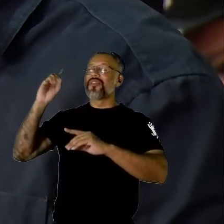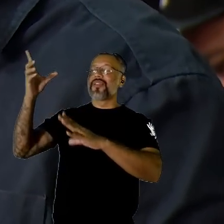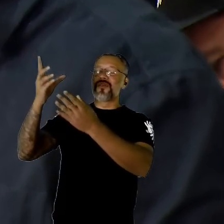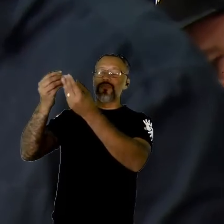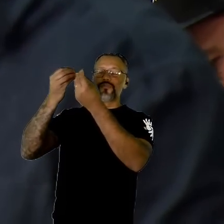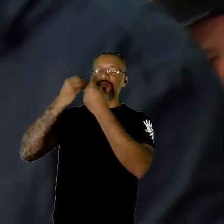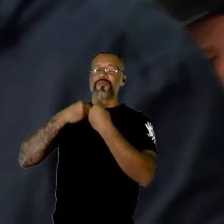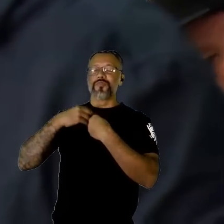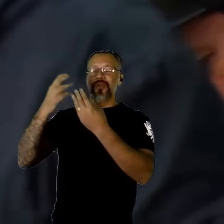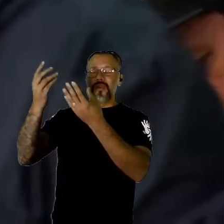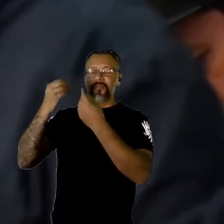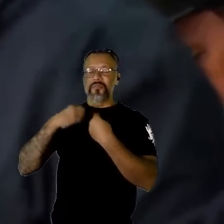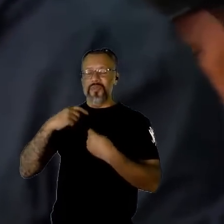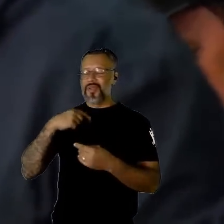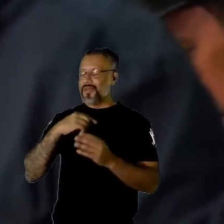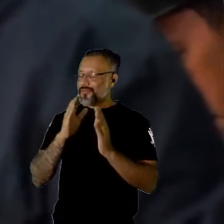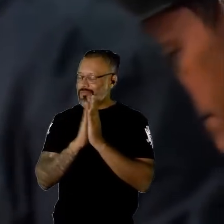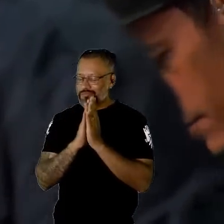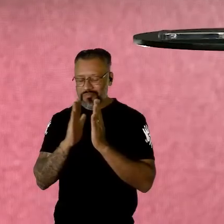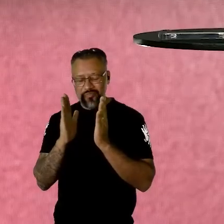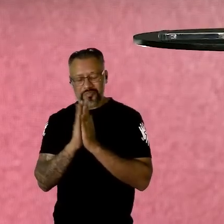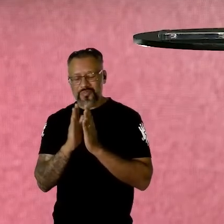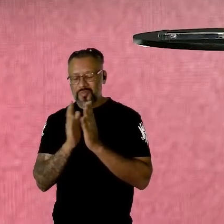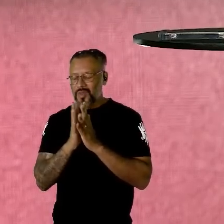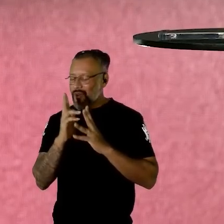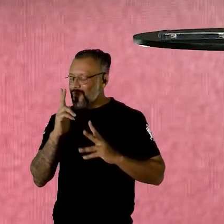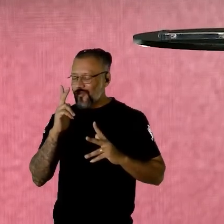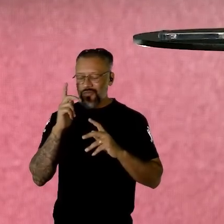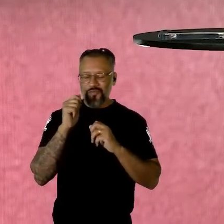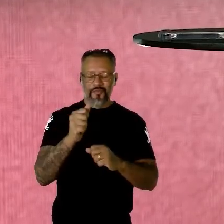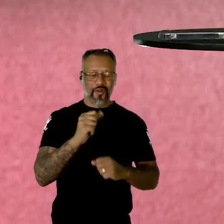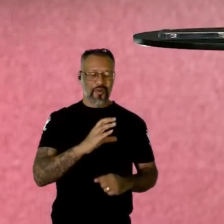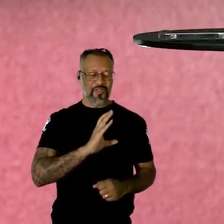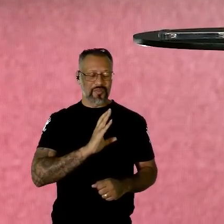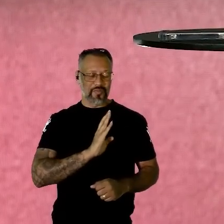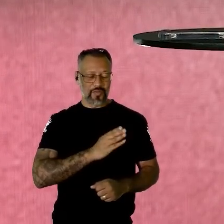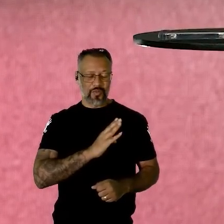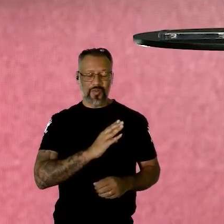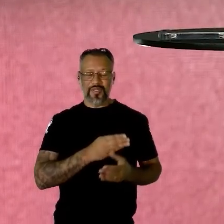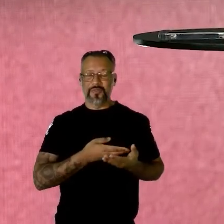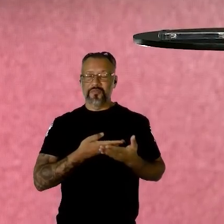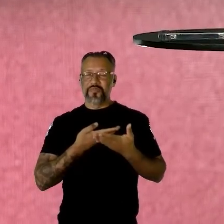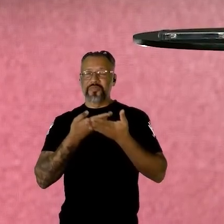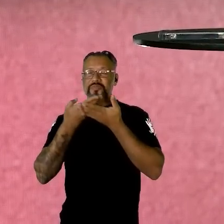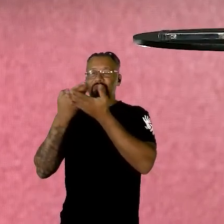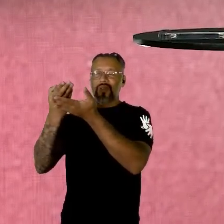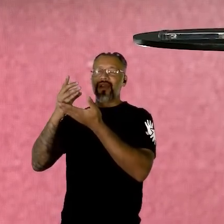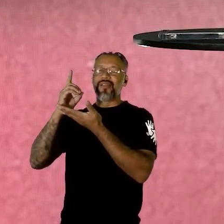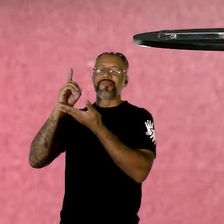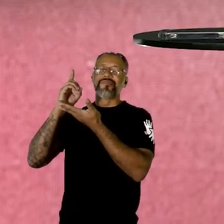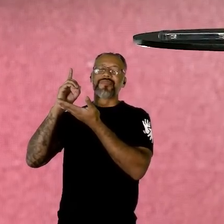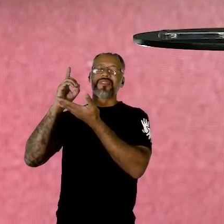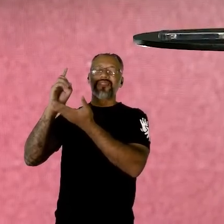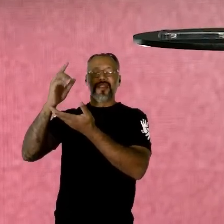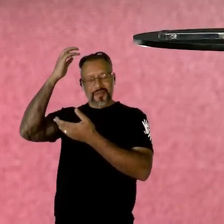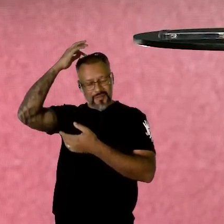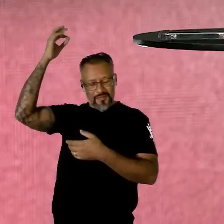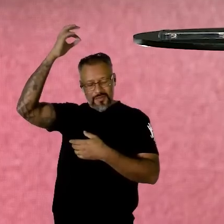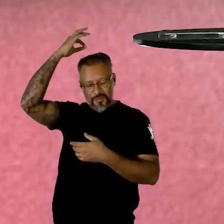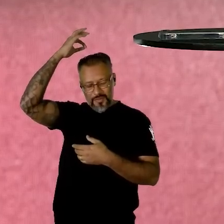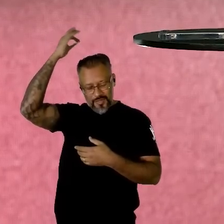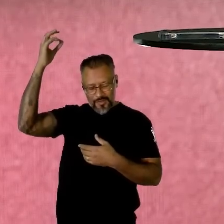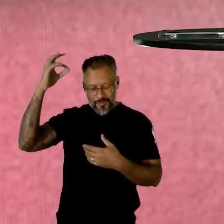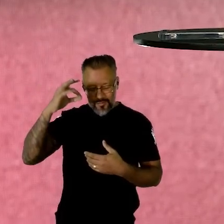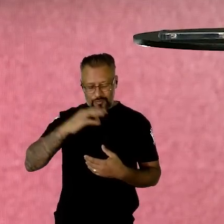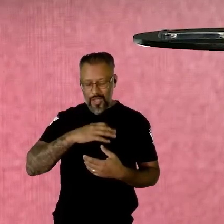oro mais diferente eu oro mais profunda cada curto meu coração rasga mais a cada culto o espírito santo pulsa mais forte a cada culto eu tenho